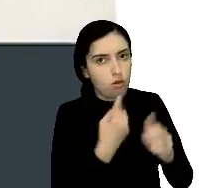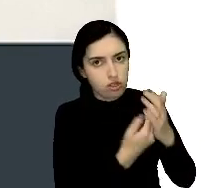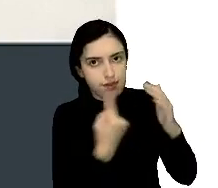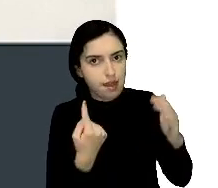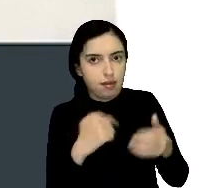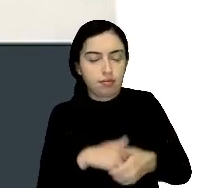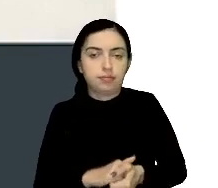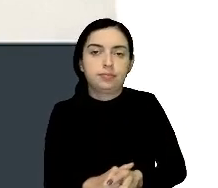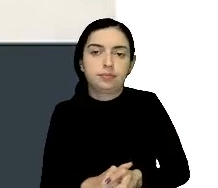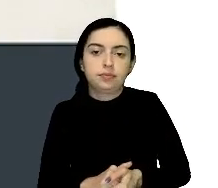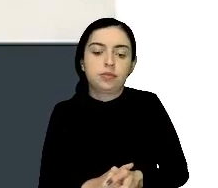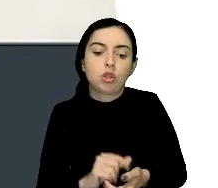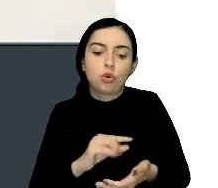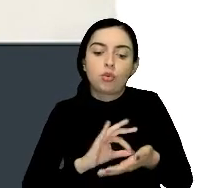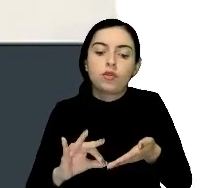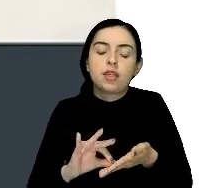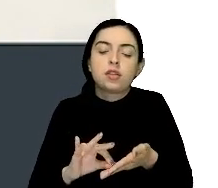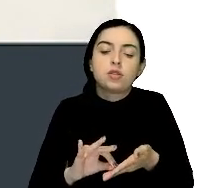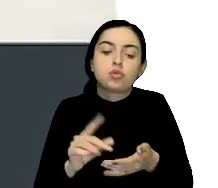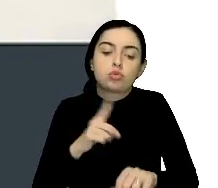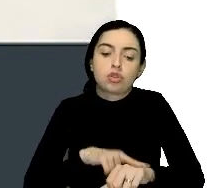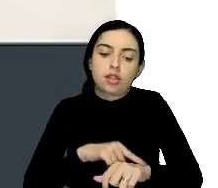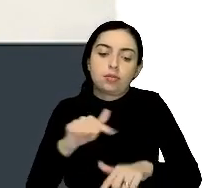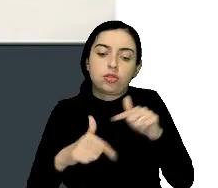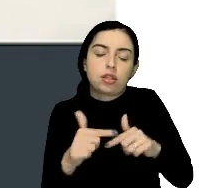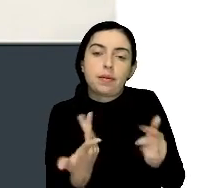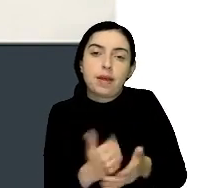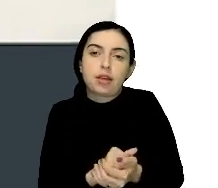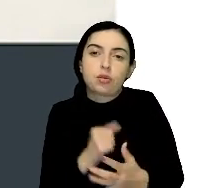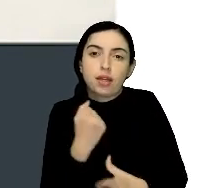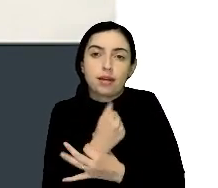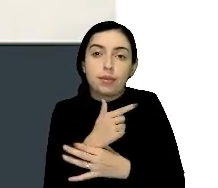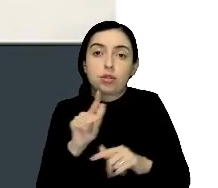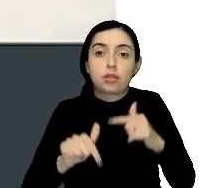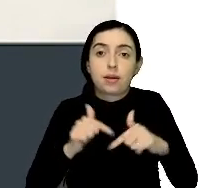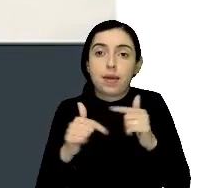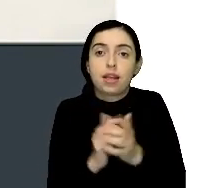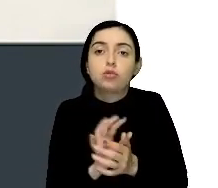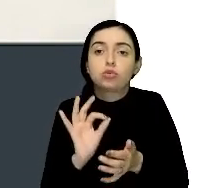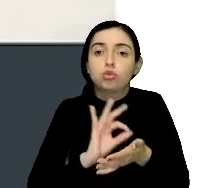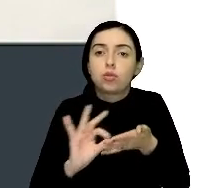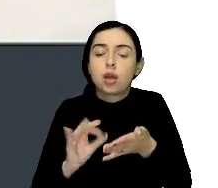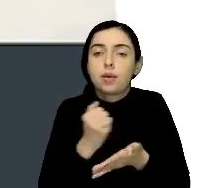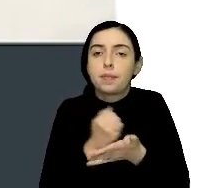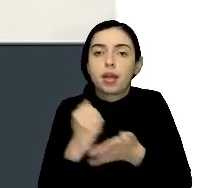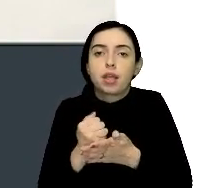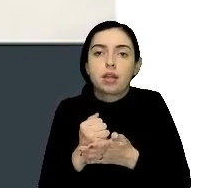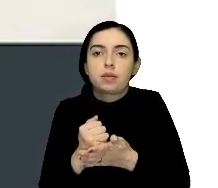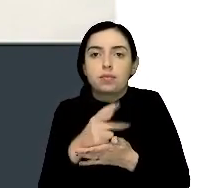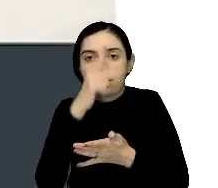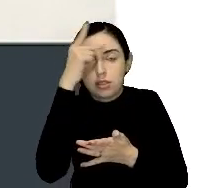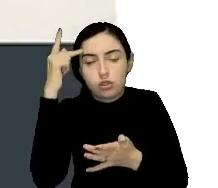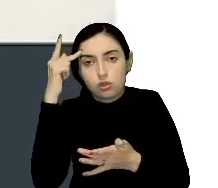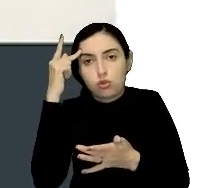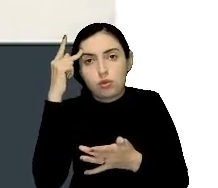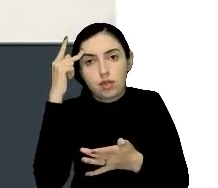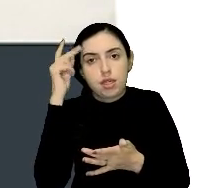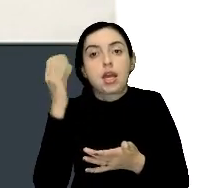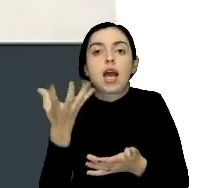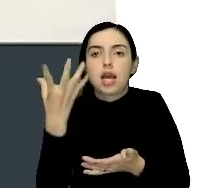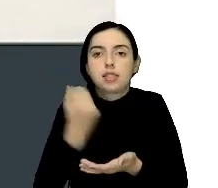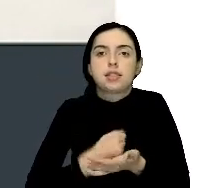O visto temporário de trabalho, que garante a oferta de trabalho formalizada por pessoa jurídica, daria o direito ao visto temporário de